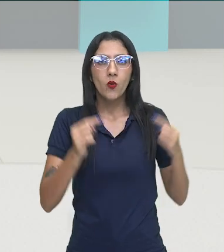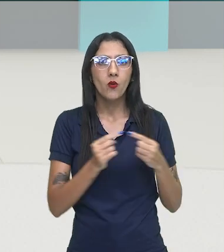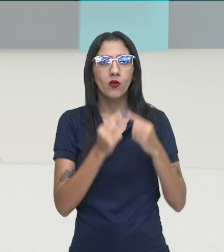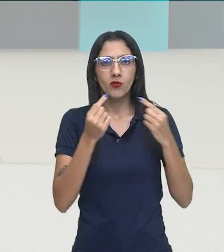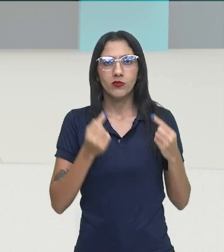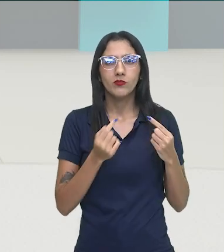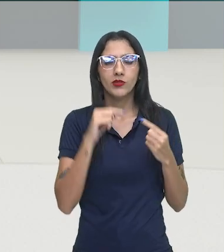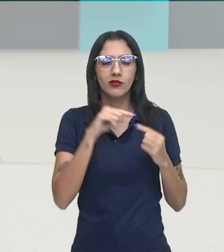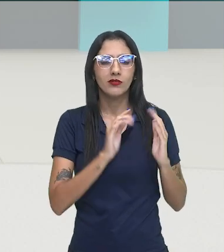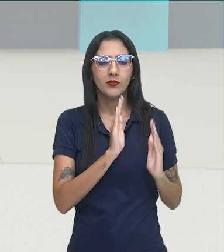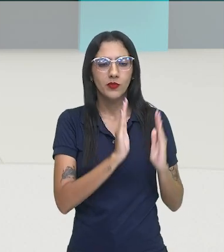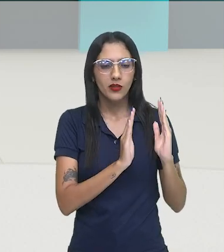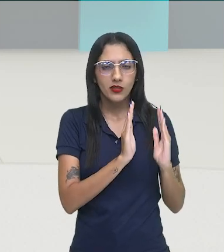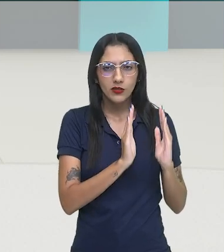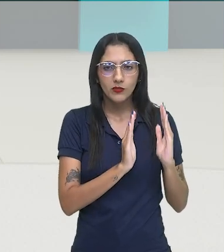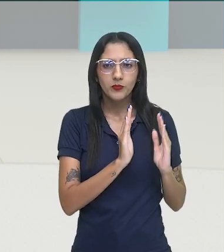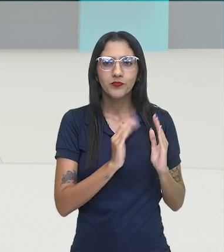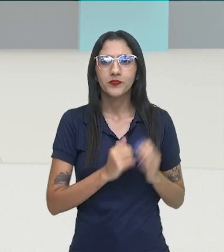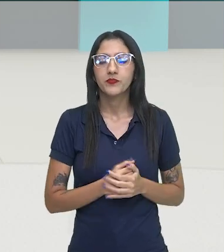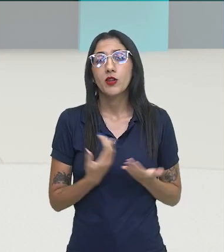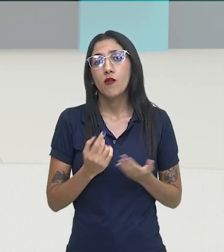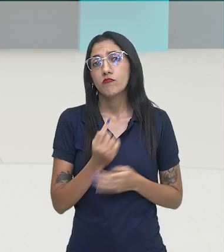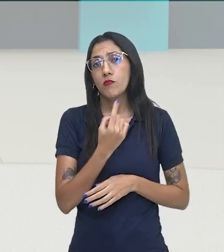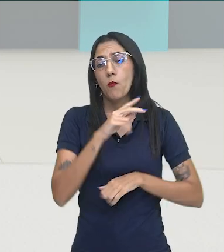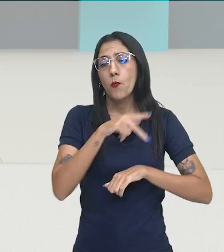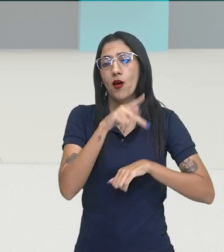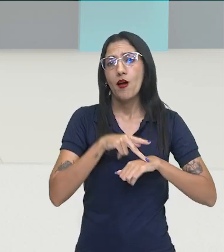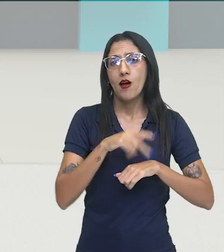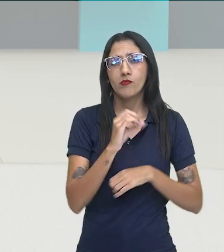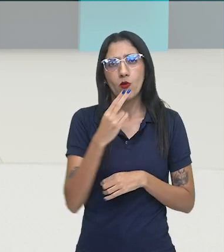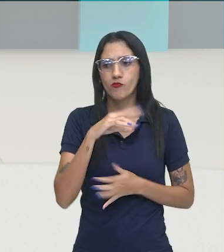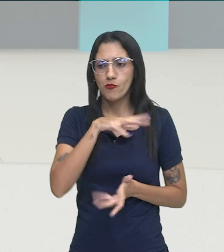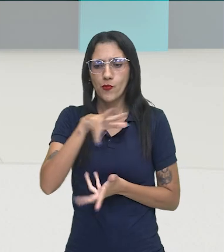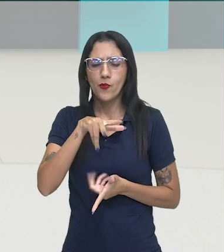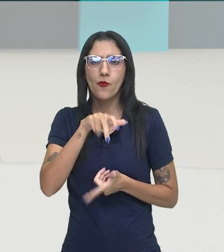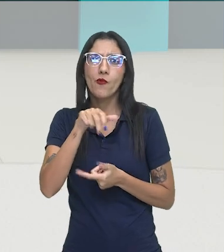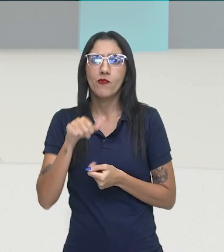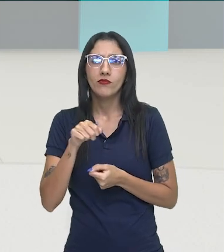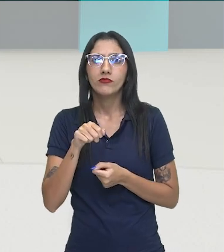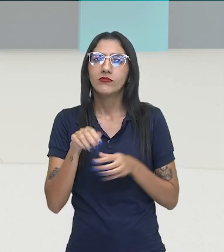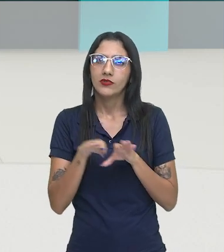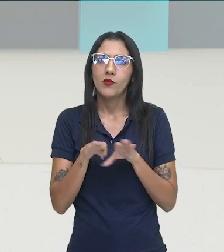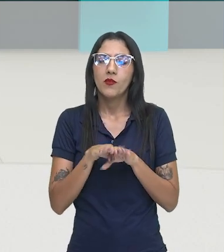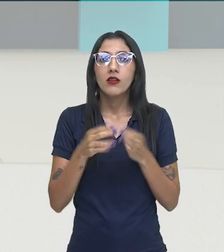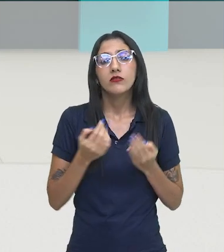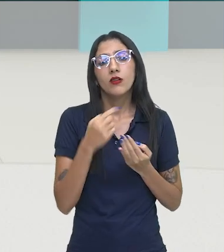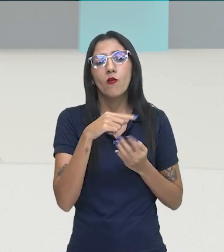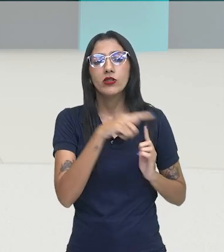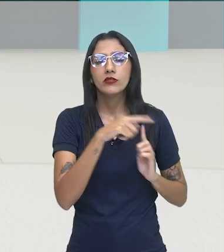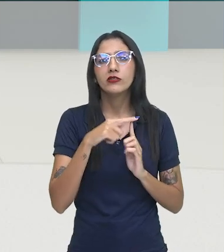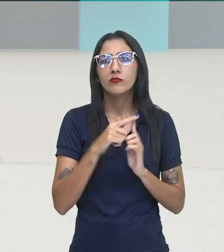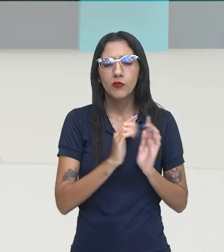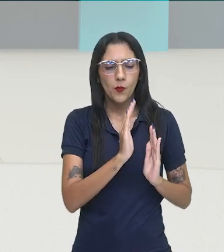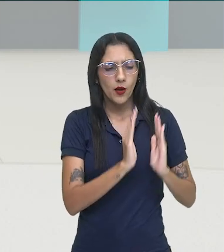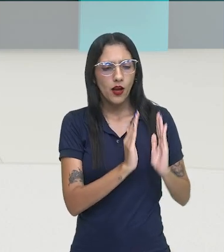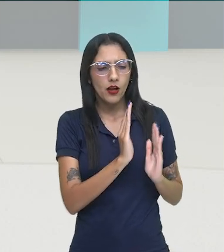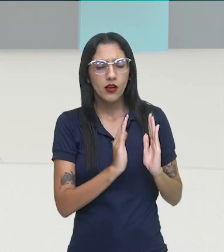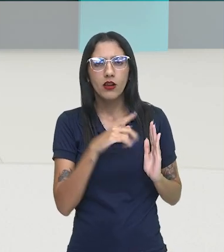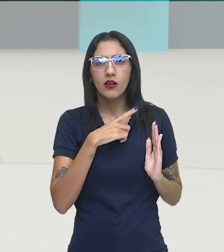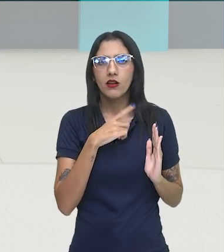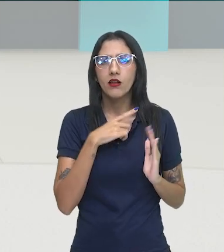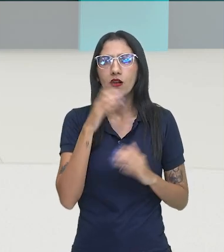naquela mesma época, seja num país ou no mundo inteiro. Então, esse estilo de época, ele